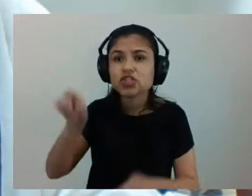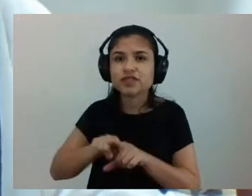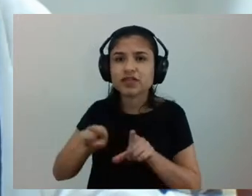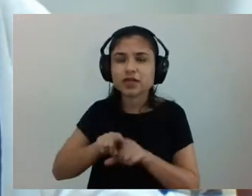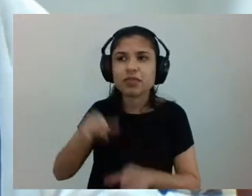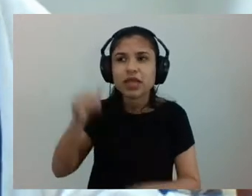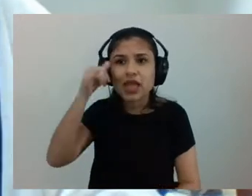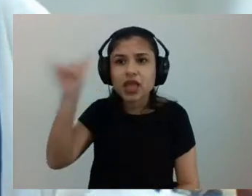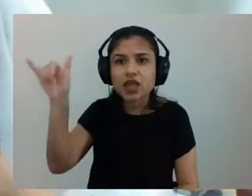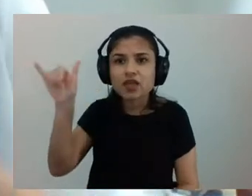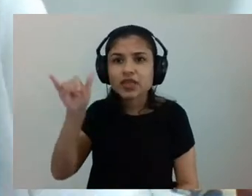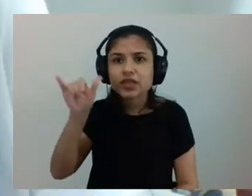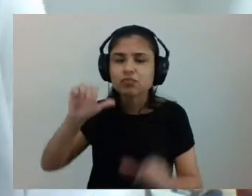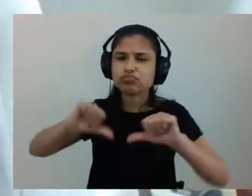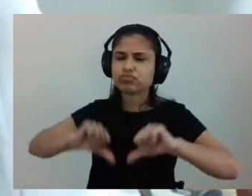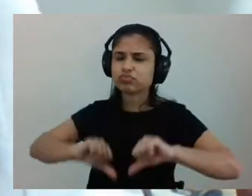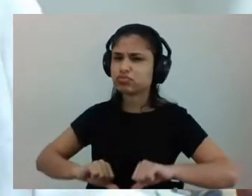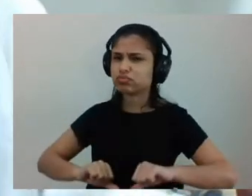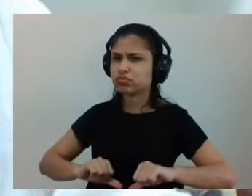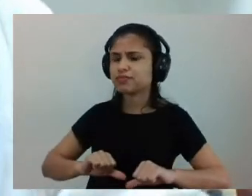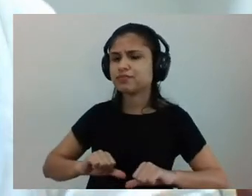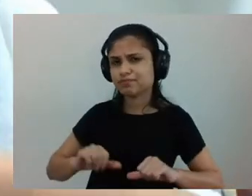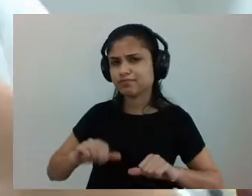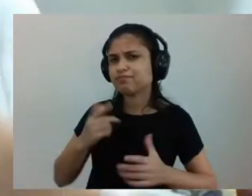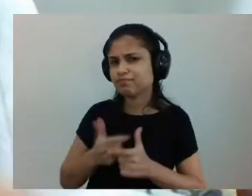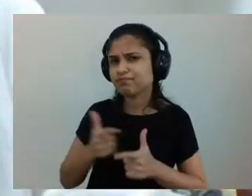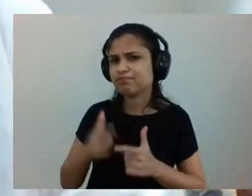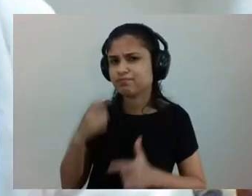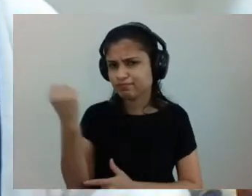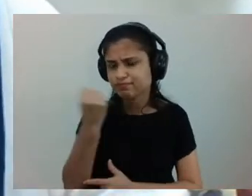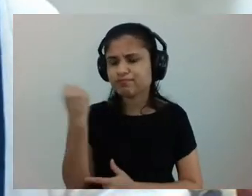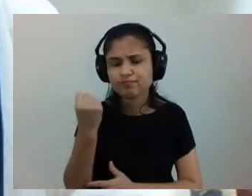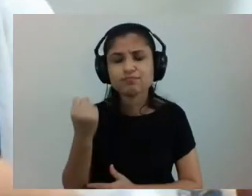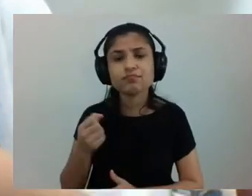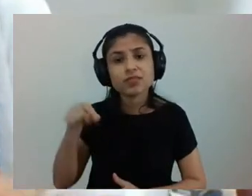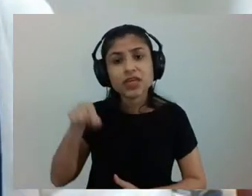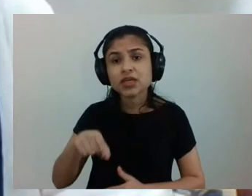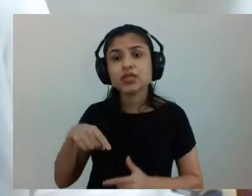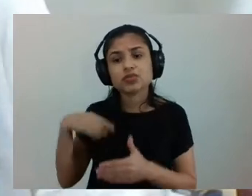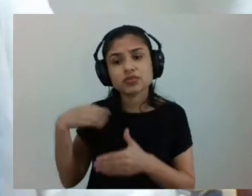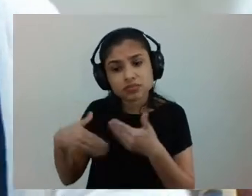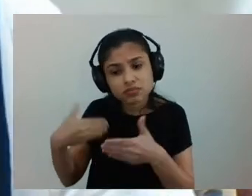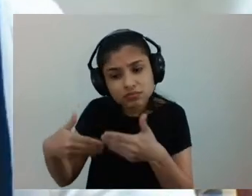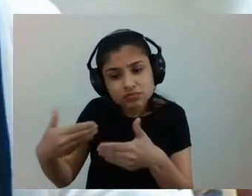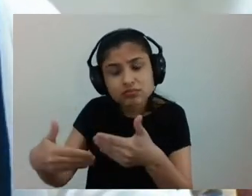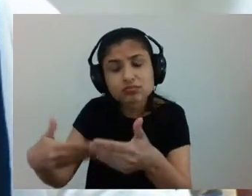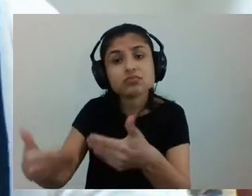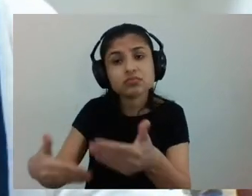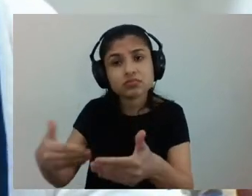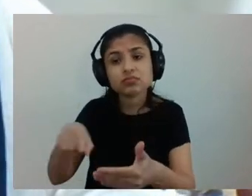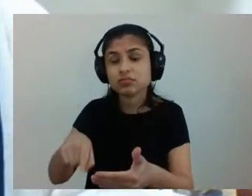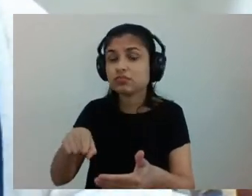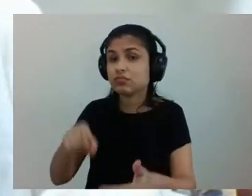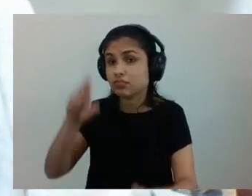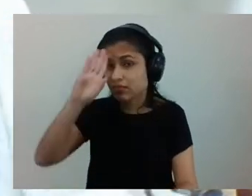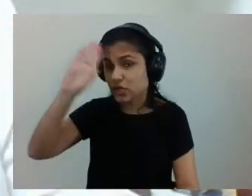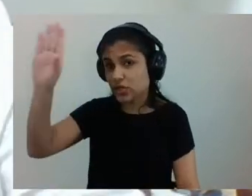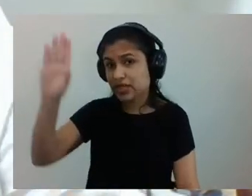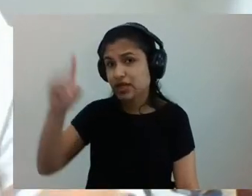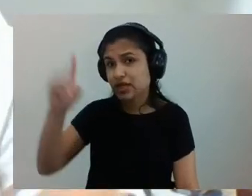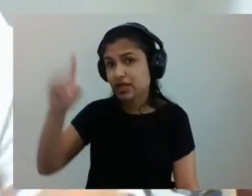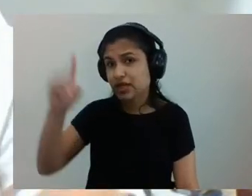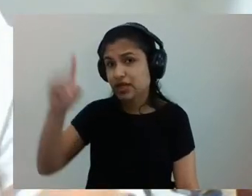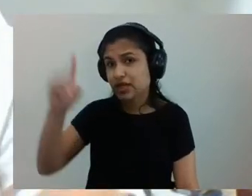Tudo isso está se encaminhando e vai ser fortalecido, porque isso é uma prioridade na nossa gestão.